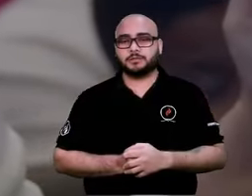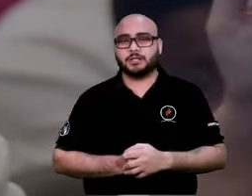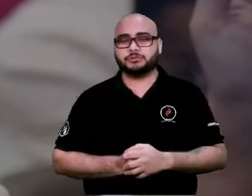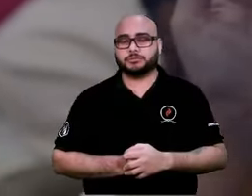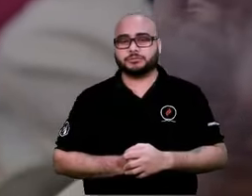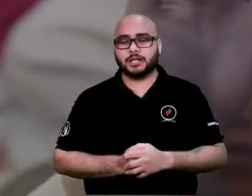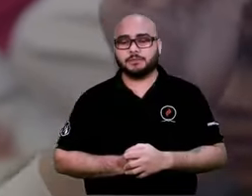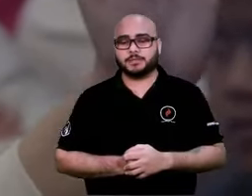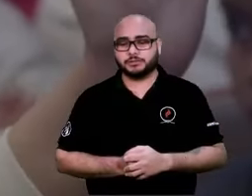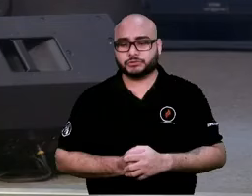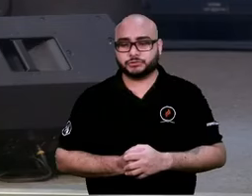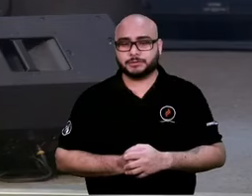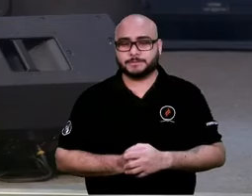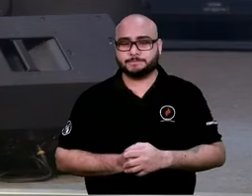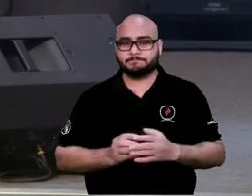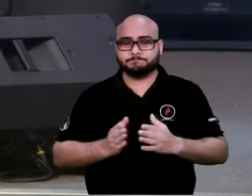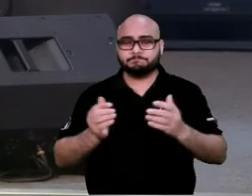Verso 7.